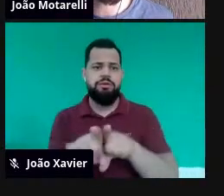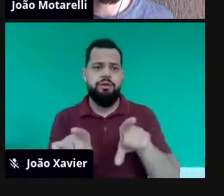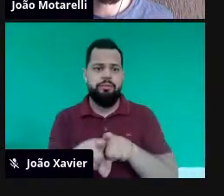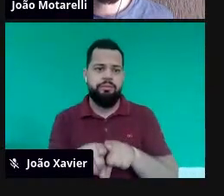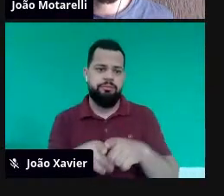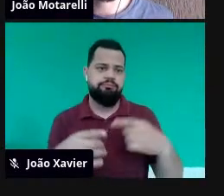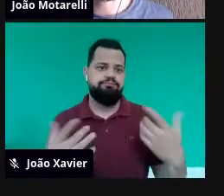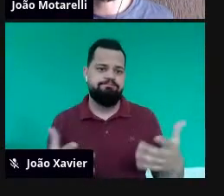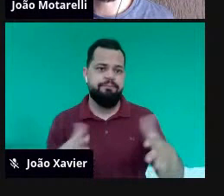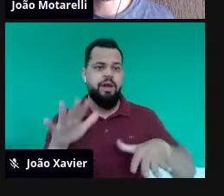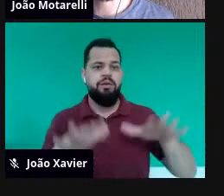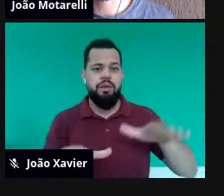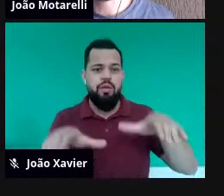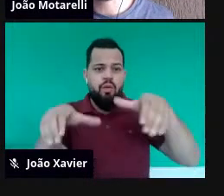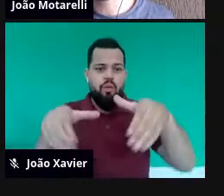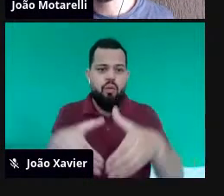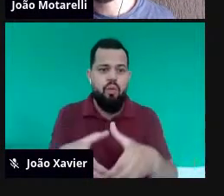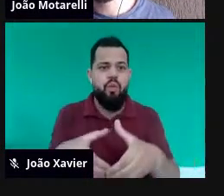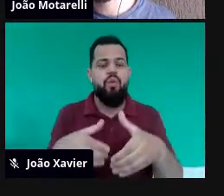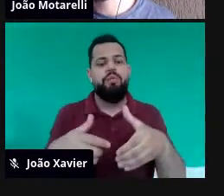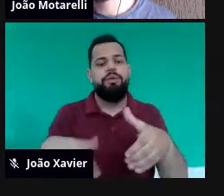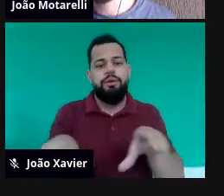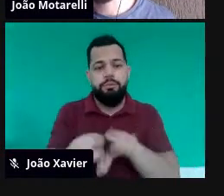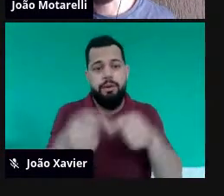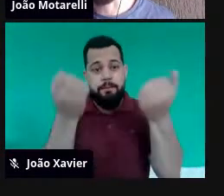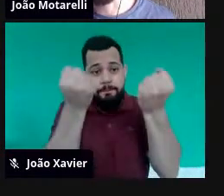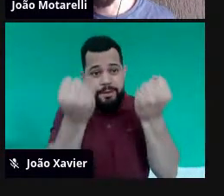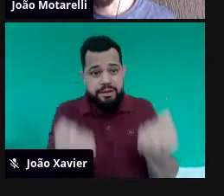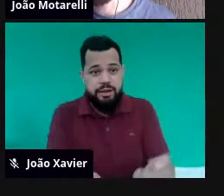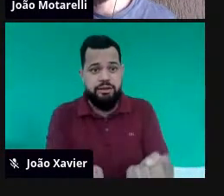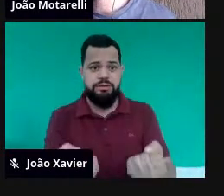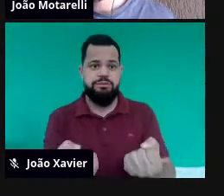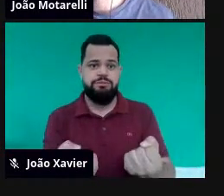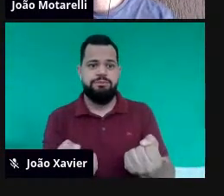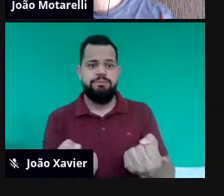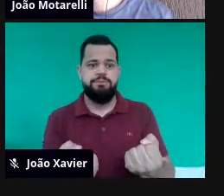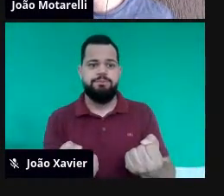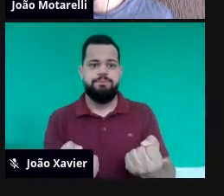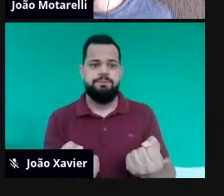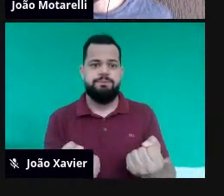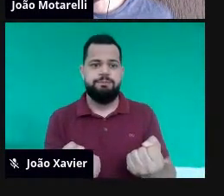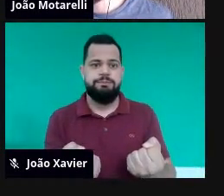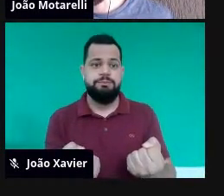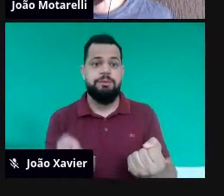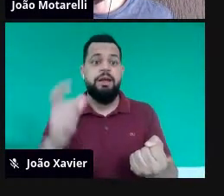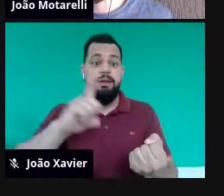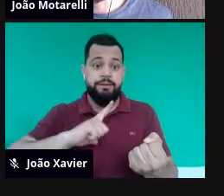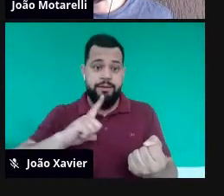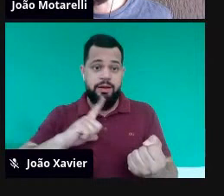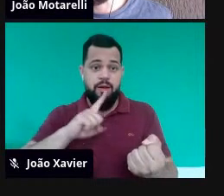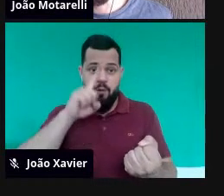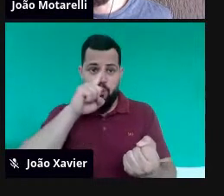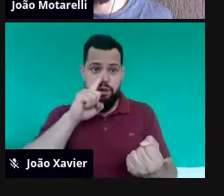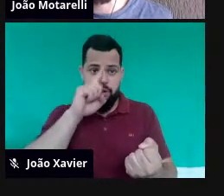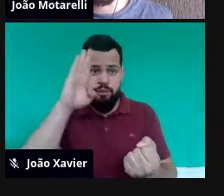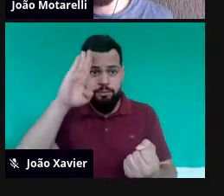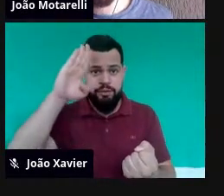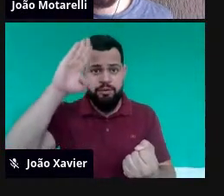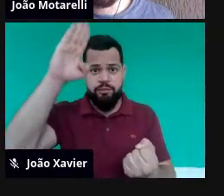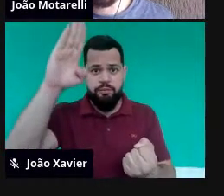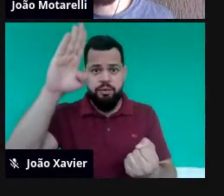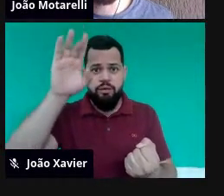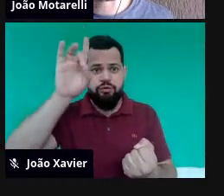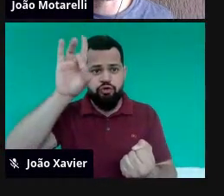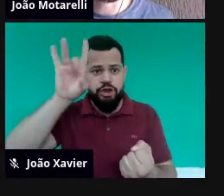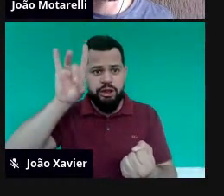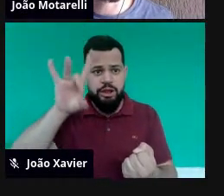em equipe, né, que é um grande fator de risco para o desenvolvimento de um transtorno. A gente tem aqui o fator de risco específico do esporte, também a pesagem